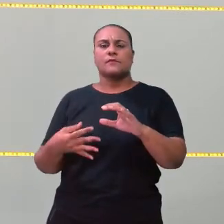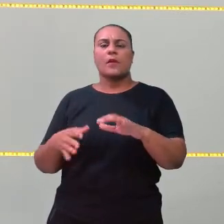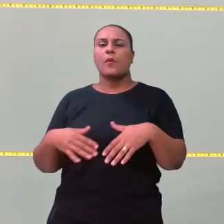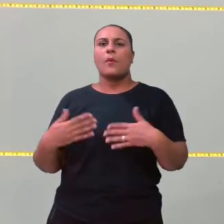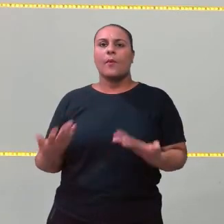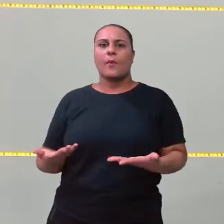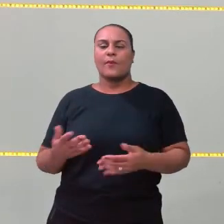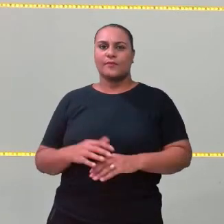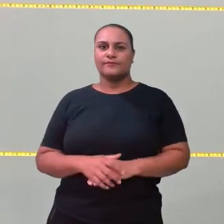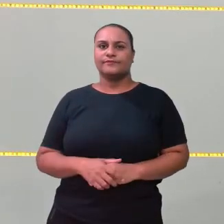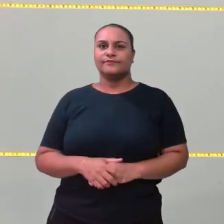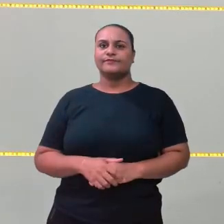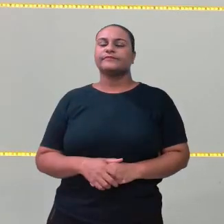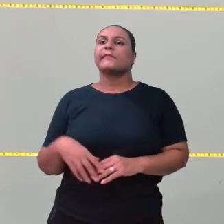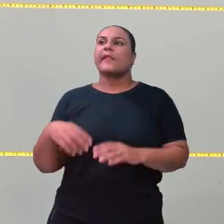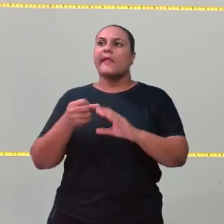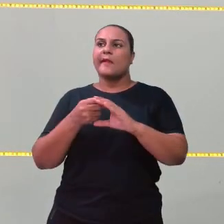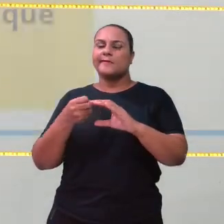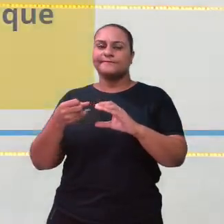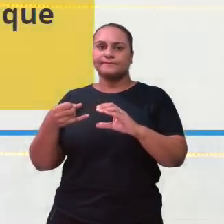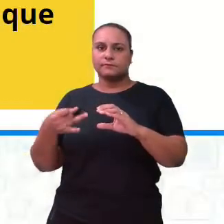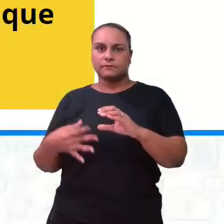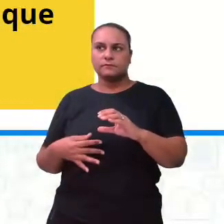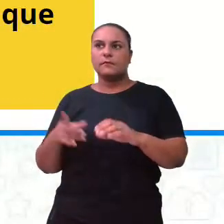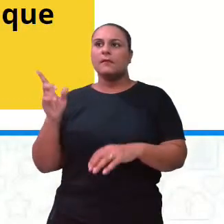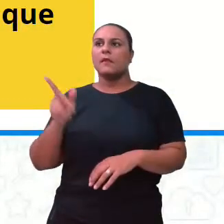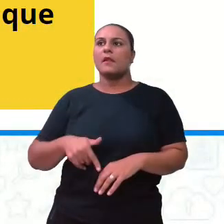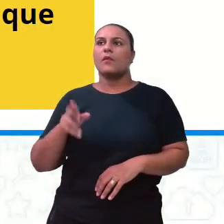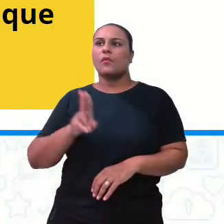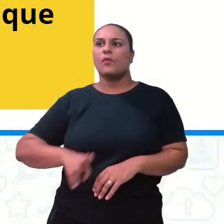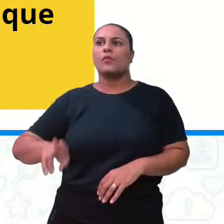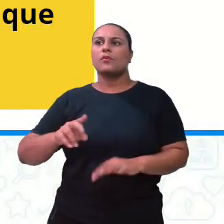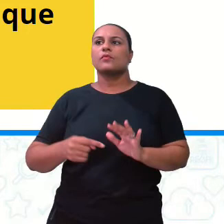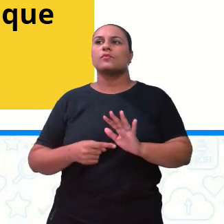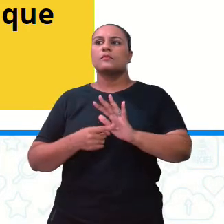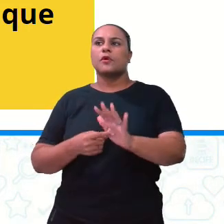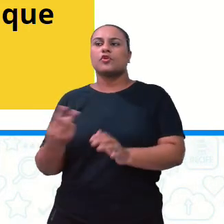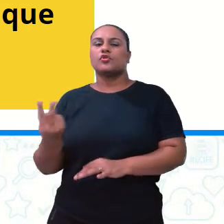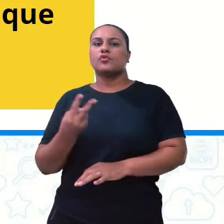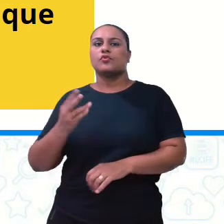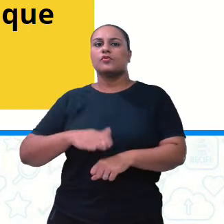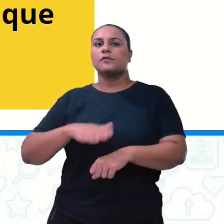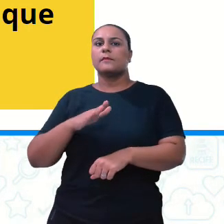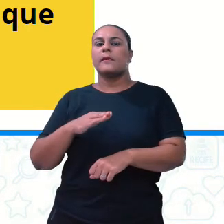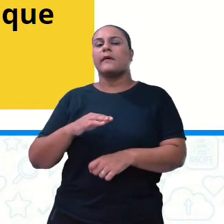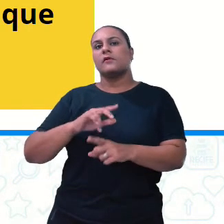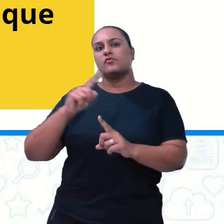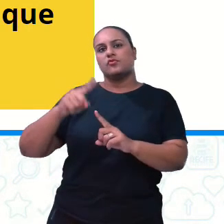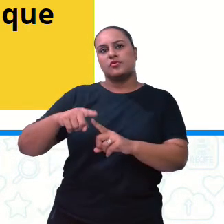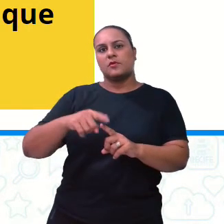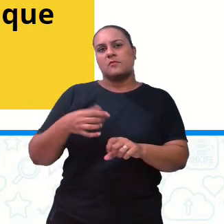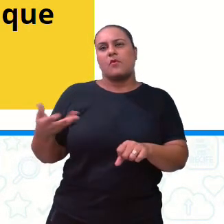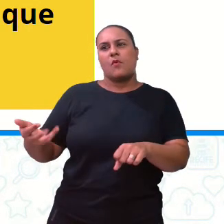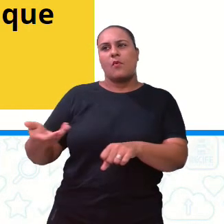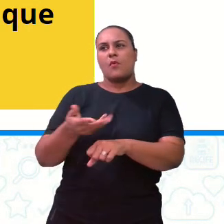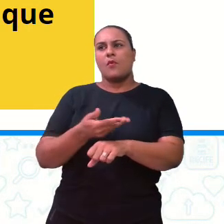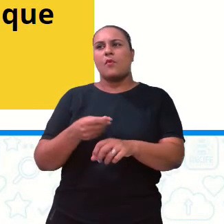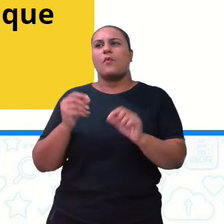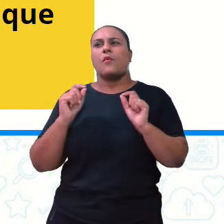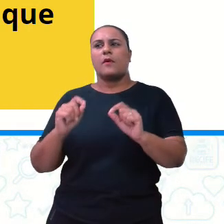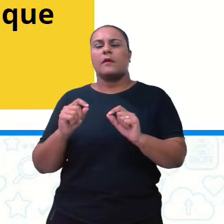dupla entrada? A tabela de dupla entrada ela é útil para mostrar dois ou mais tipos de dado,